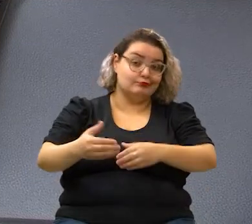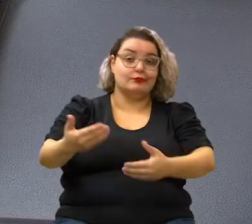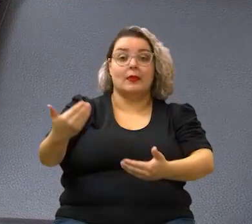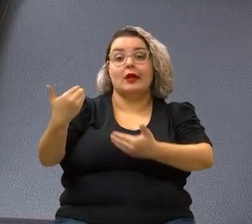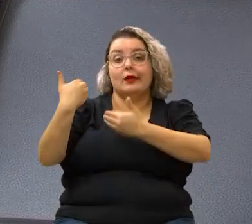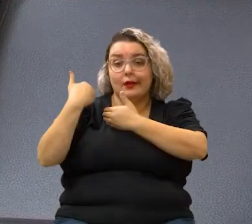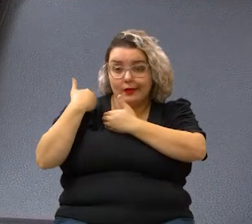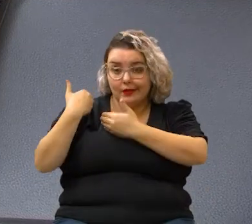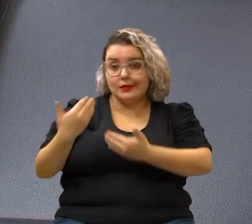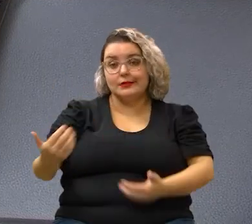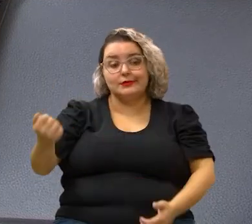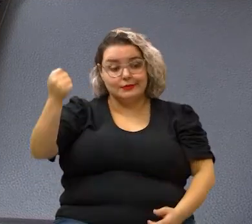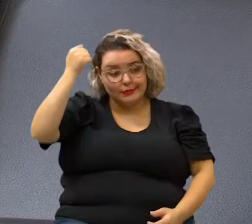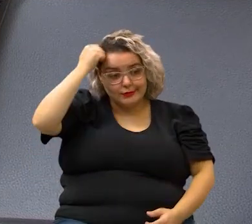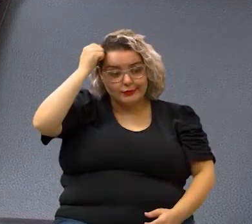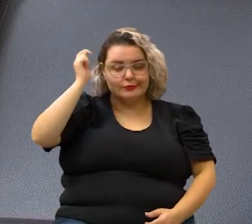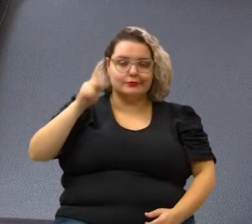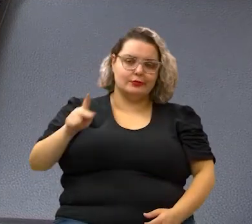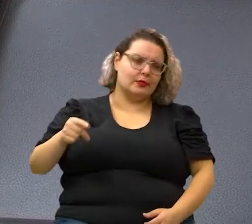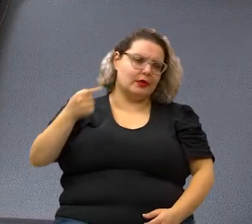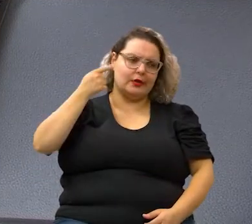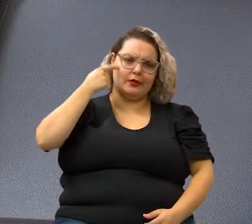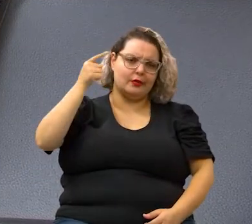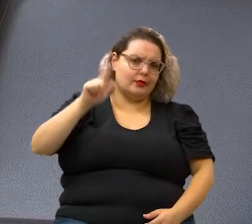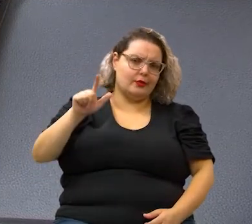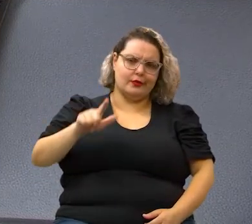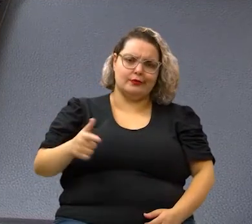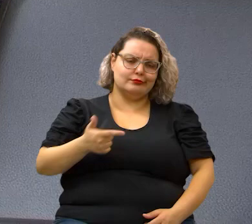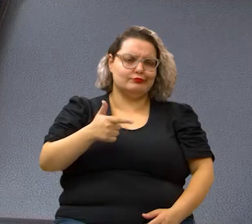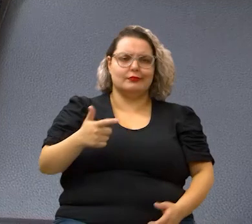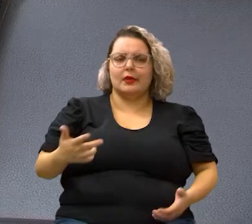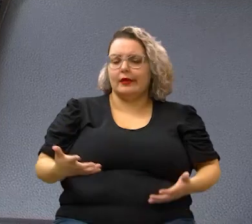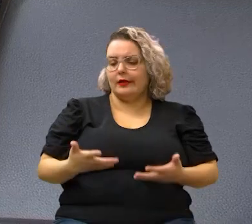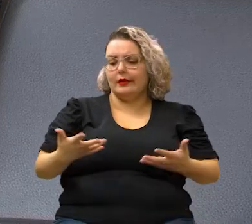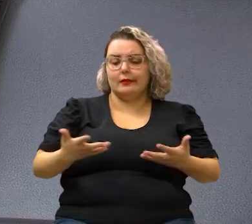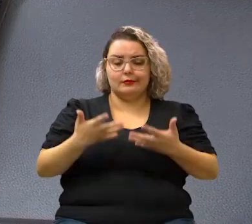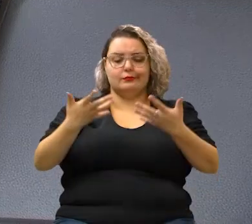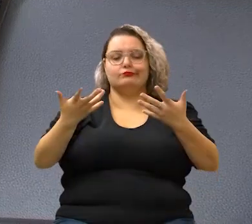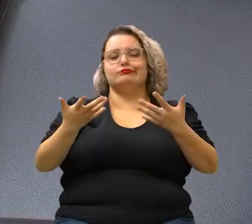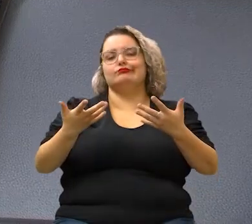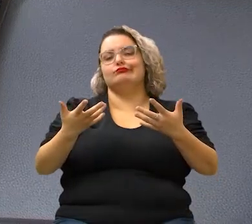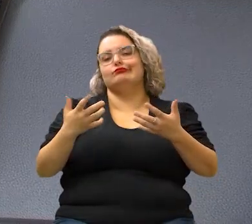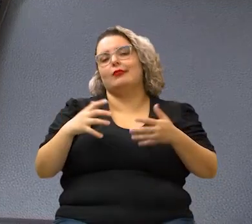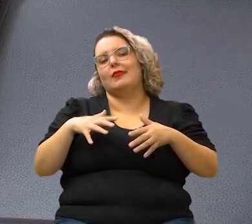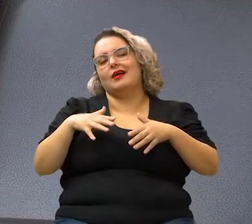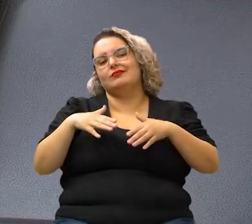Jogando a culpa para o professor, e isso, lógico, acaba desmotivando,